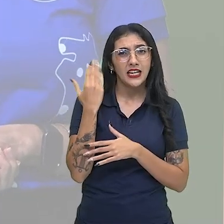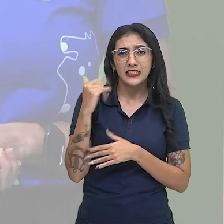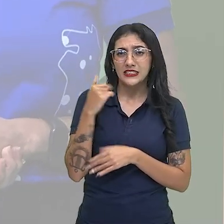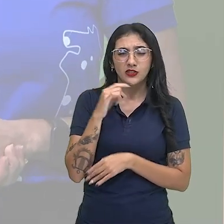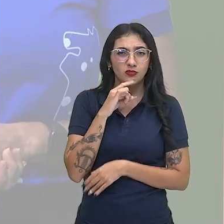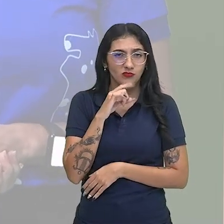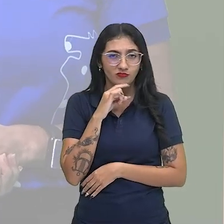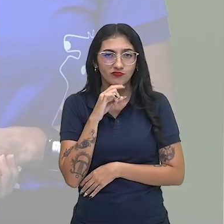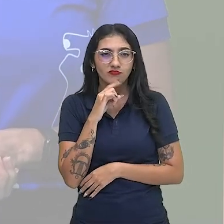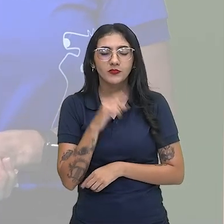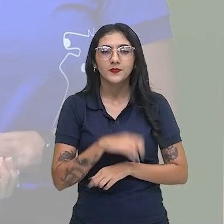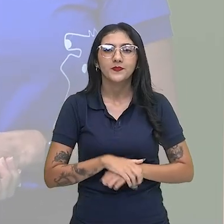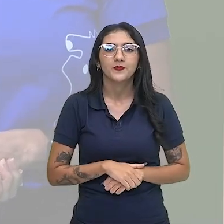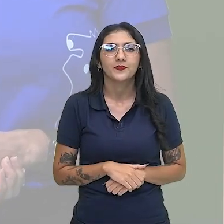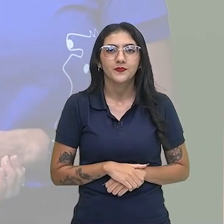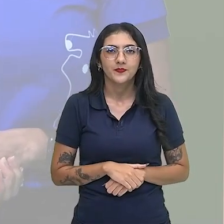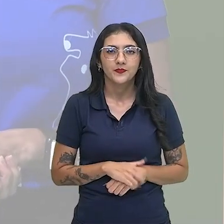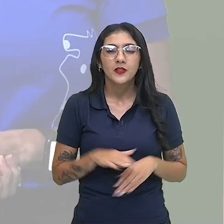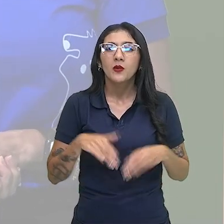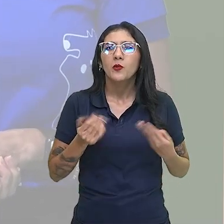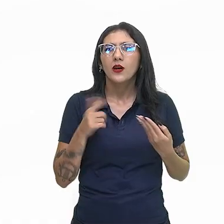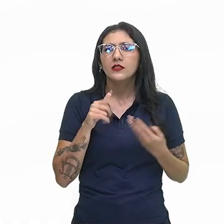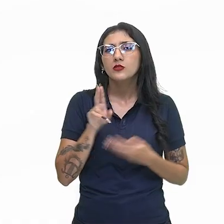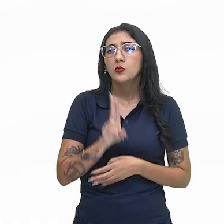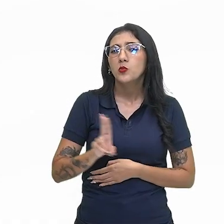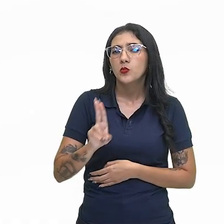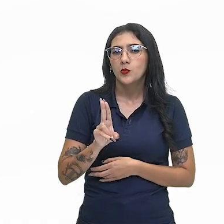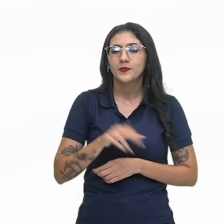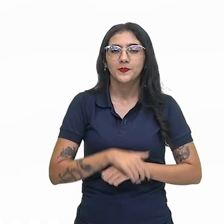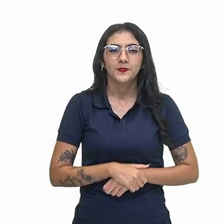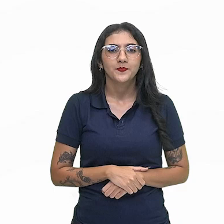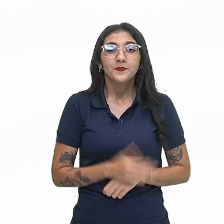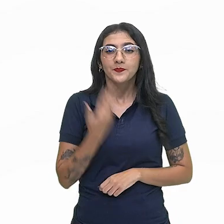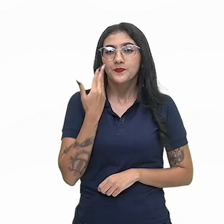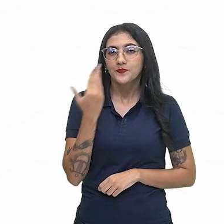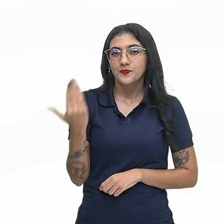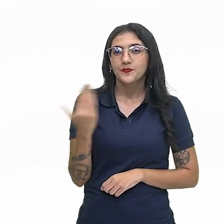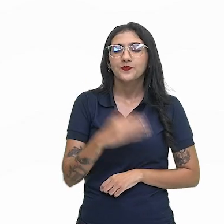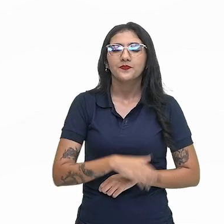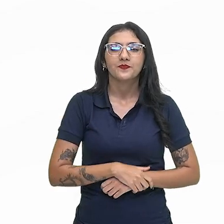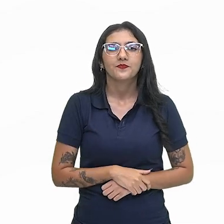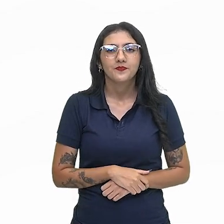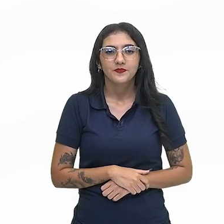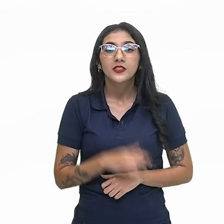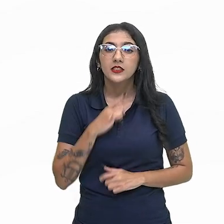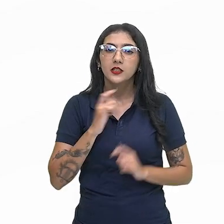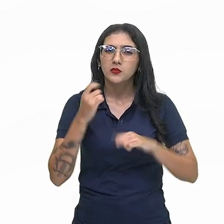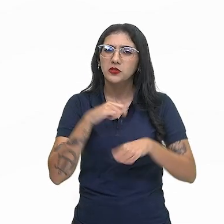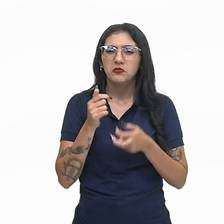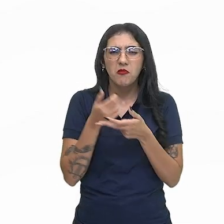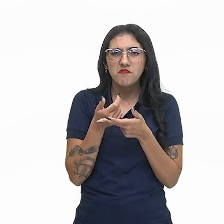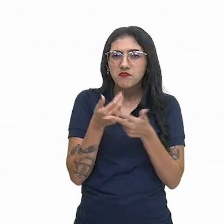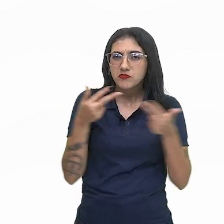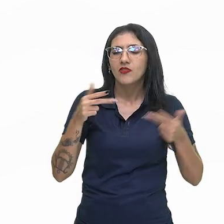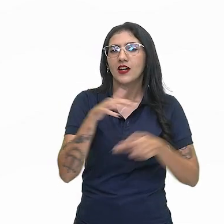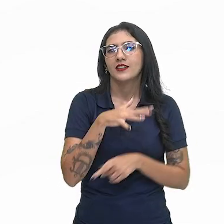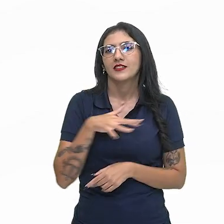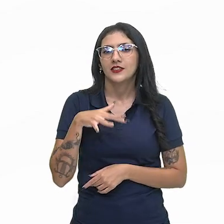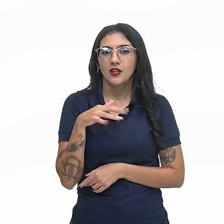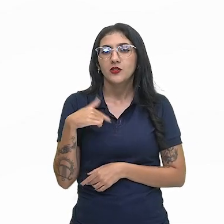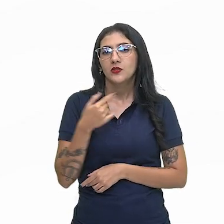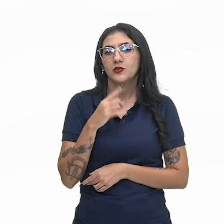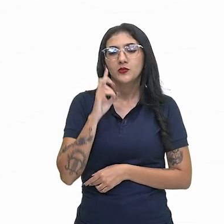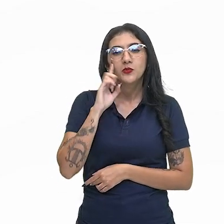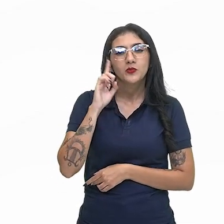invisível a nós. E quais são as aplicações da microscopia? Ela pode estar presente em diversas áreas do nosso cotidiano,